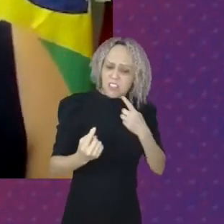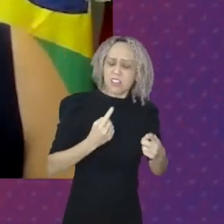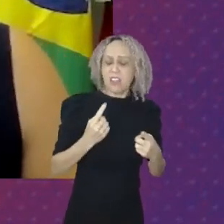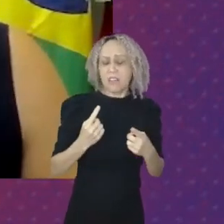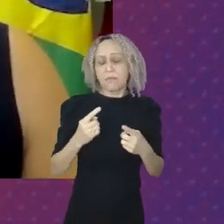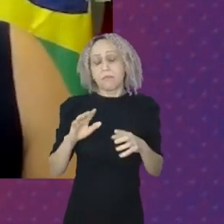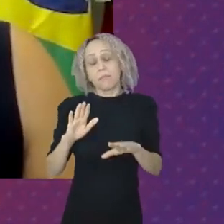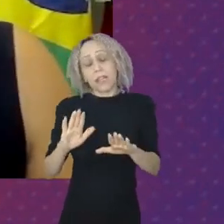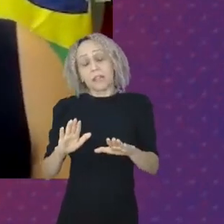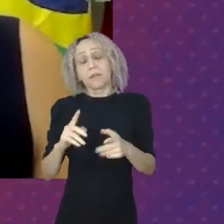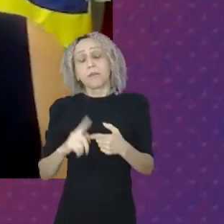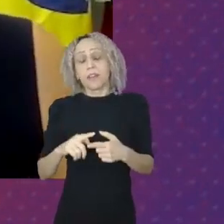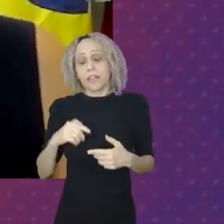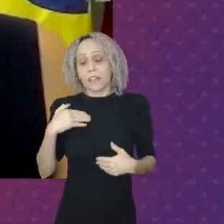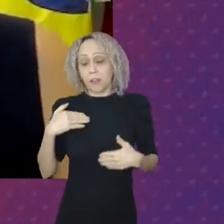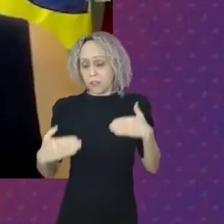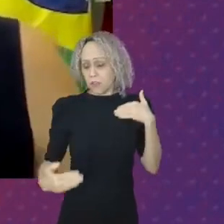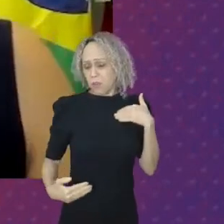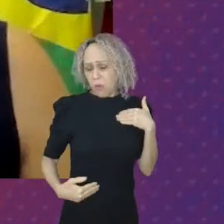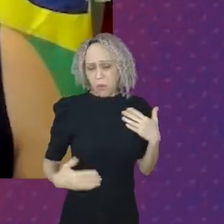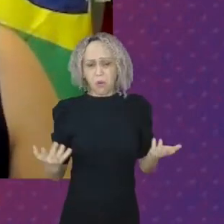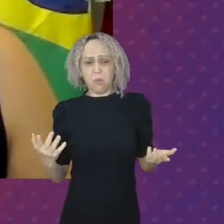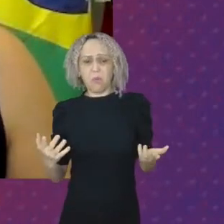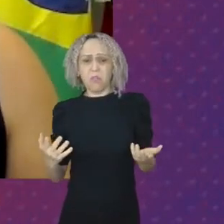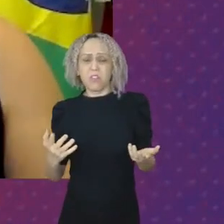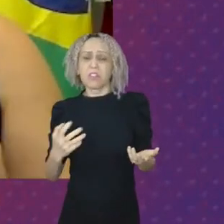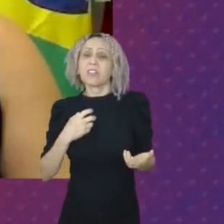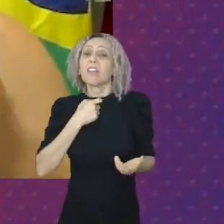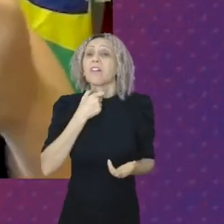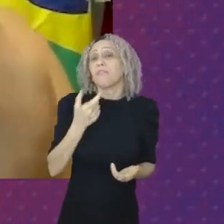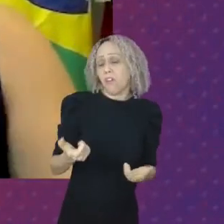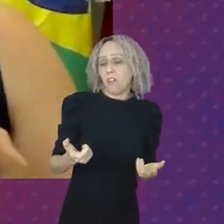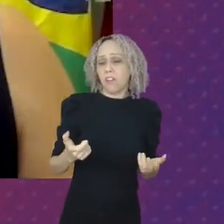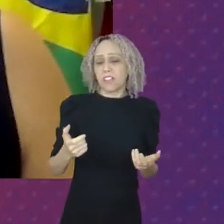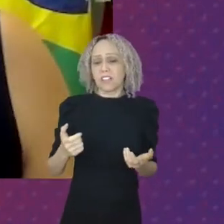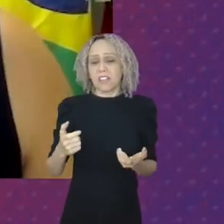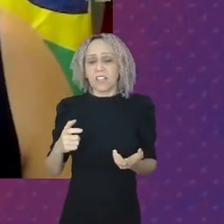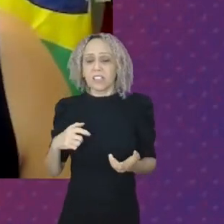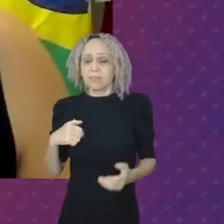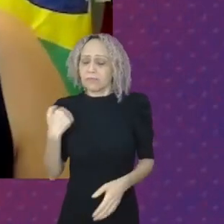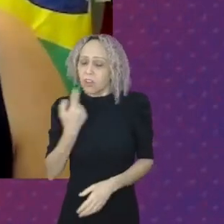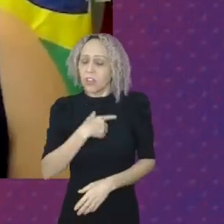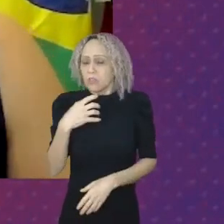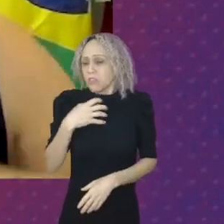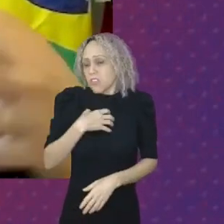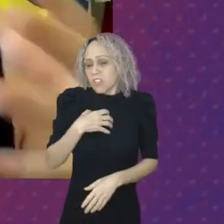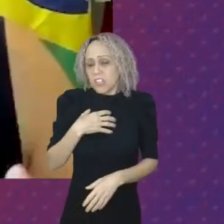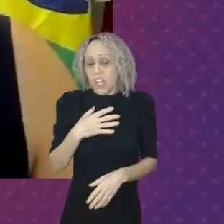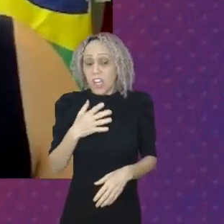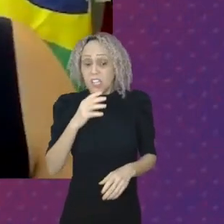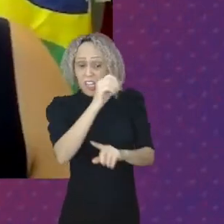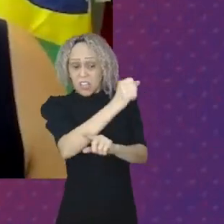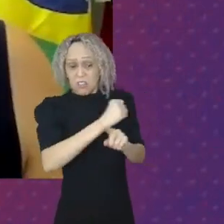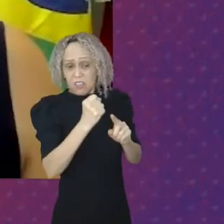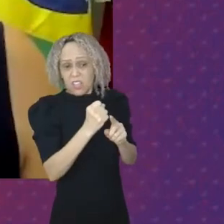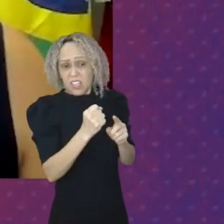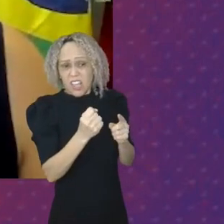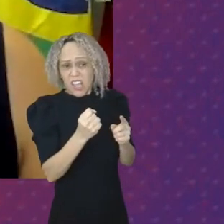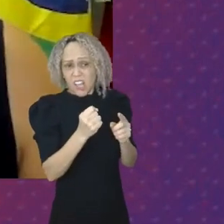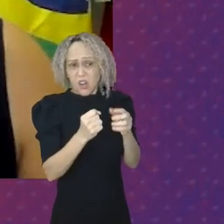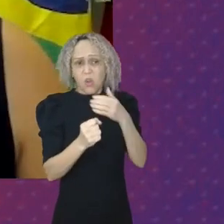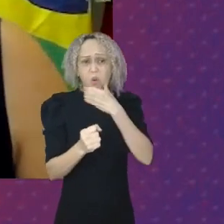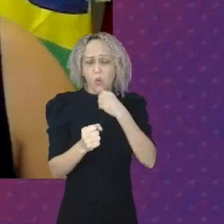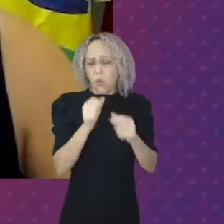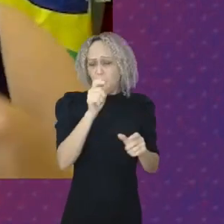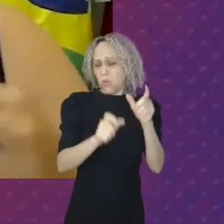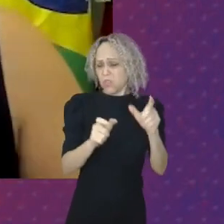vozes incomodam, a nossa forma de olhar o mundo incomoda, e essas discussões que nós propomos, ou a forma de discussão da política